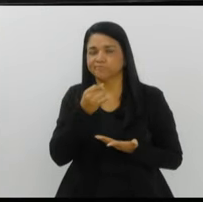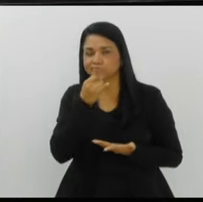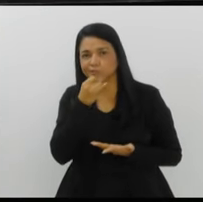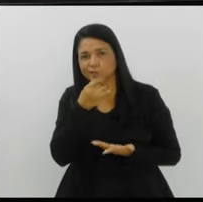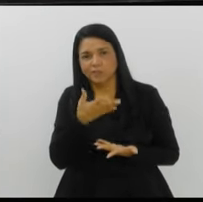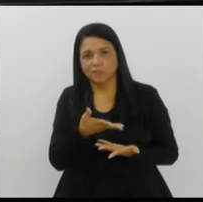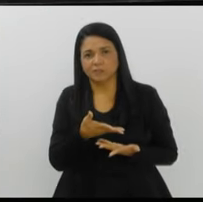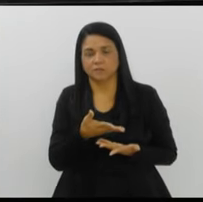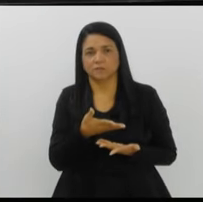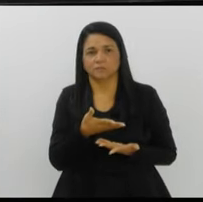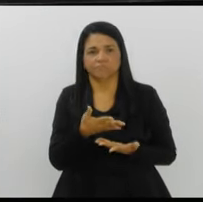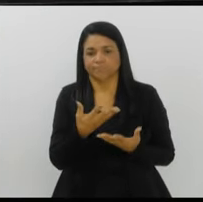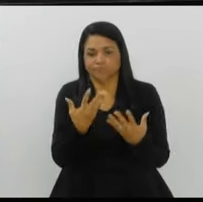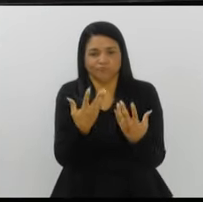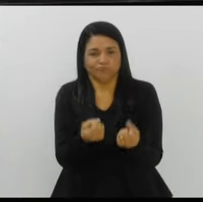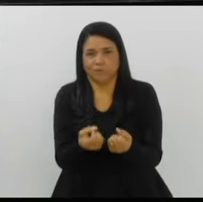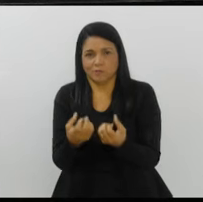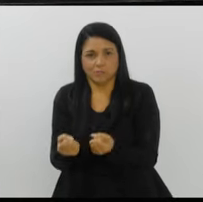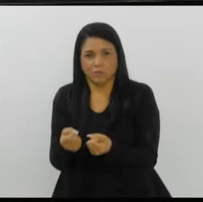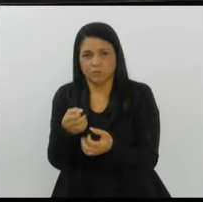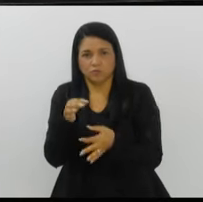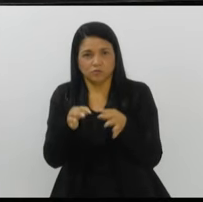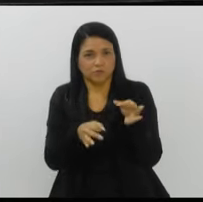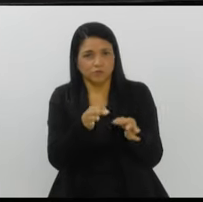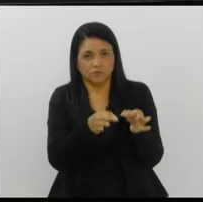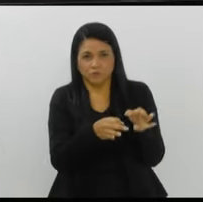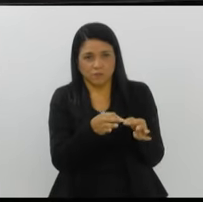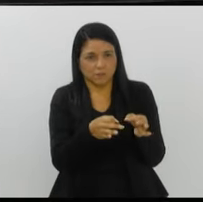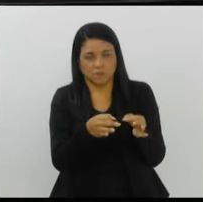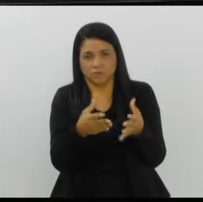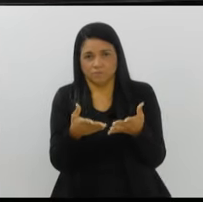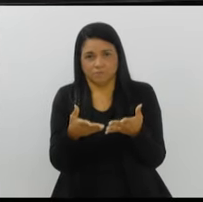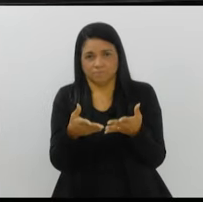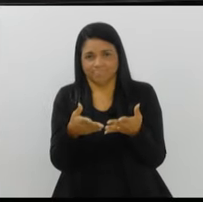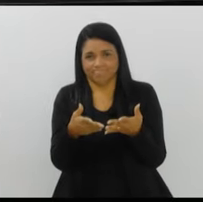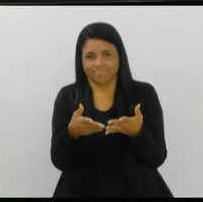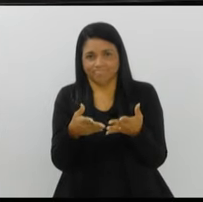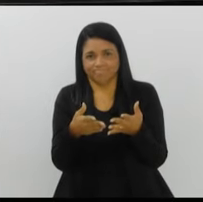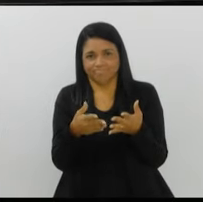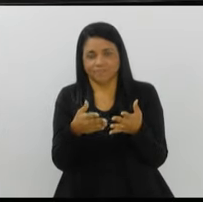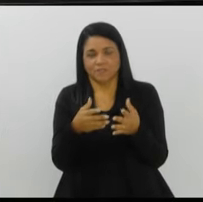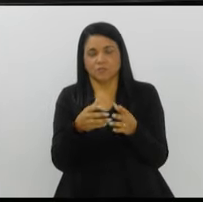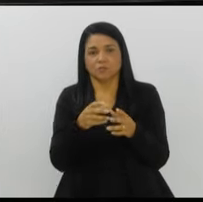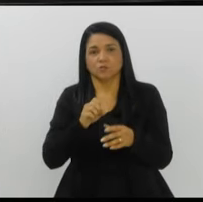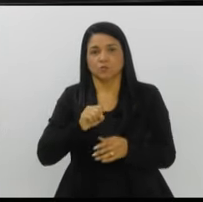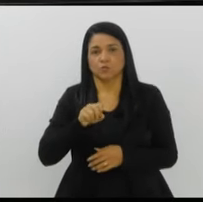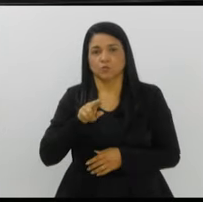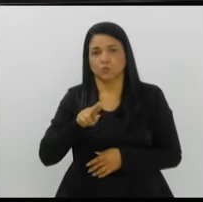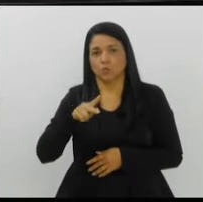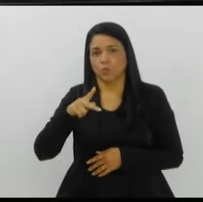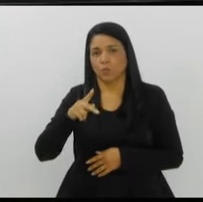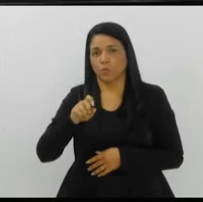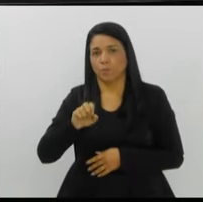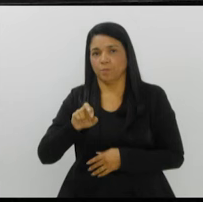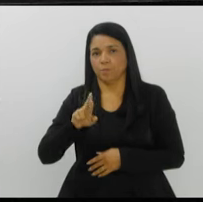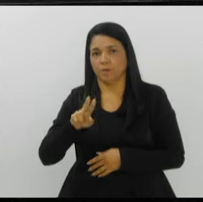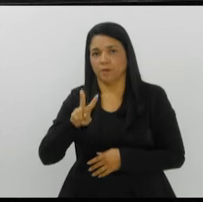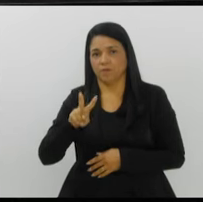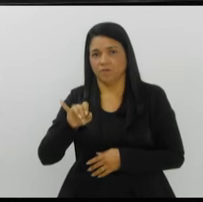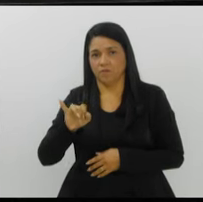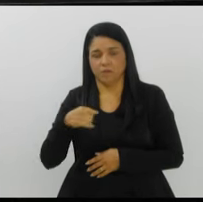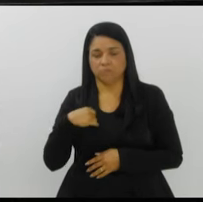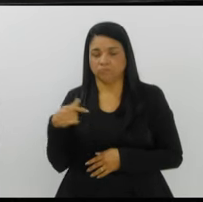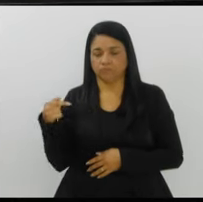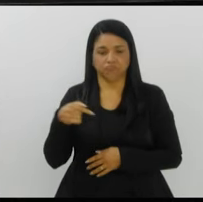a justificativa da Supervia de não vir à audiência pública,